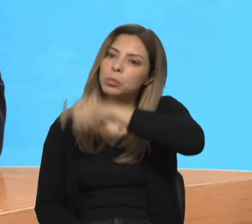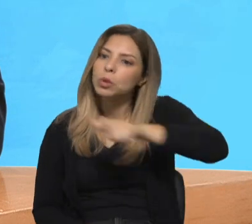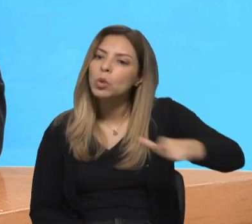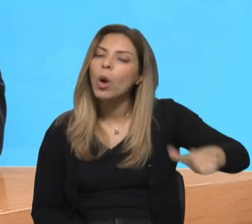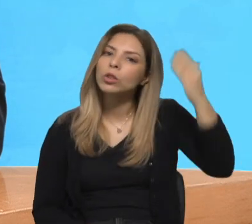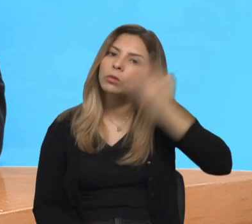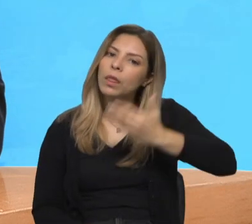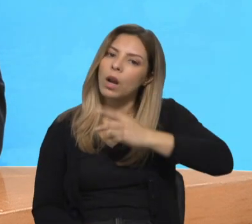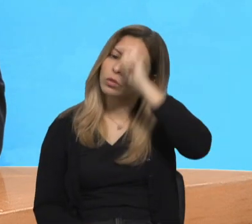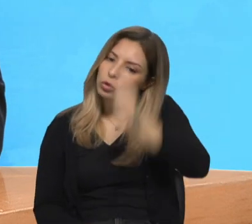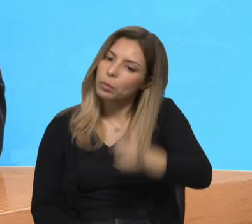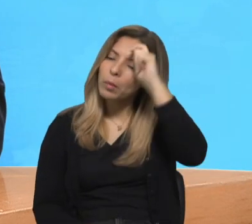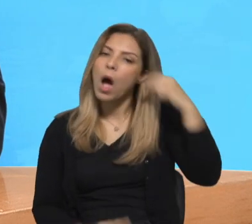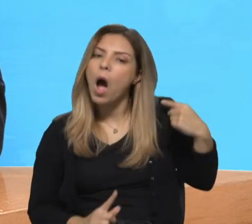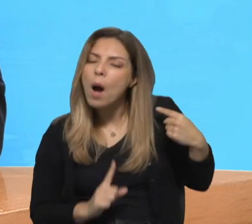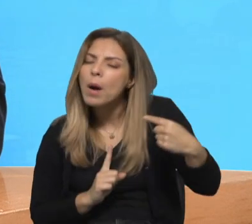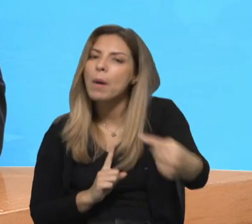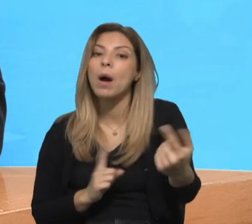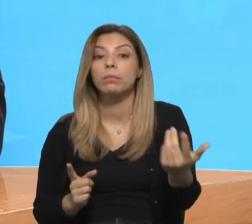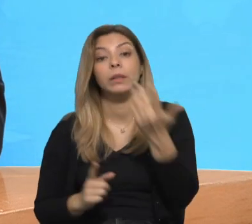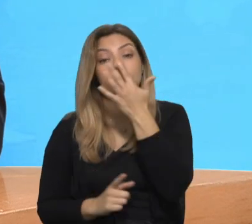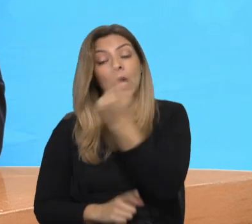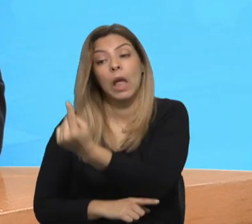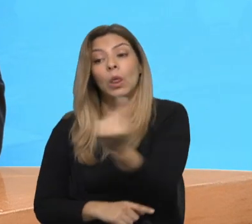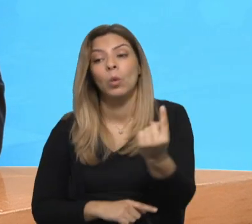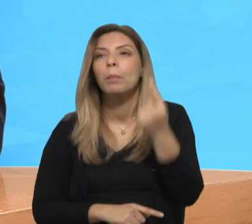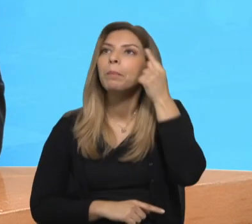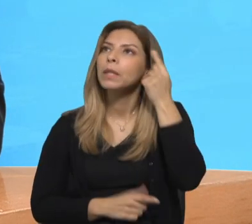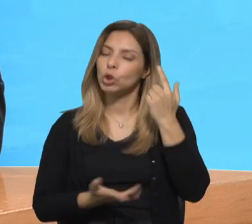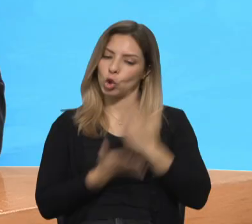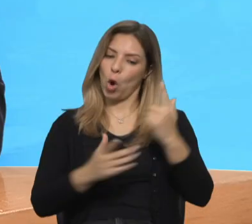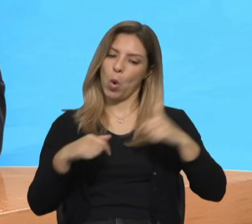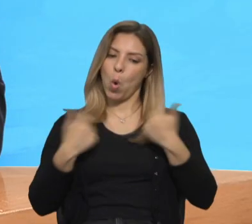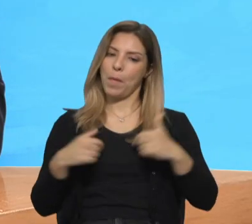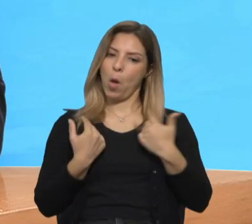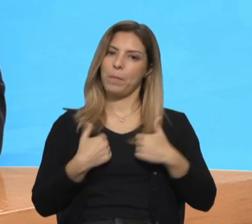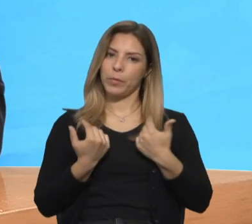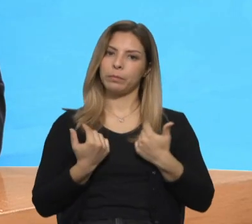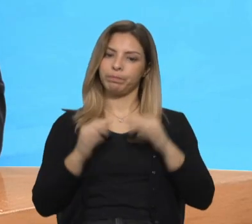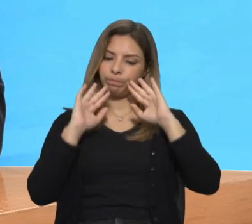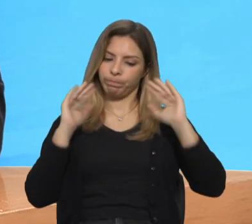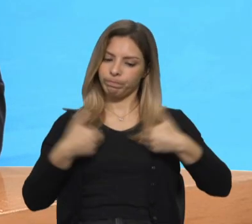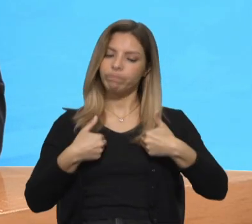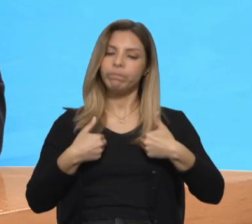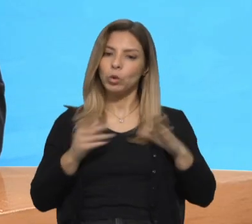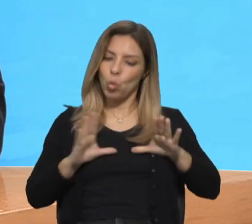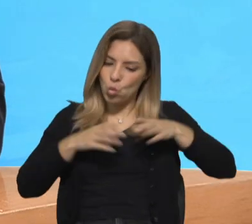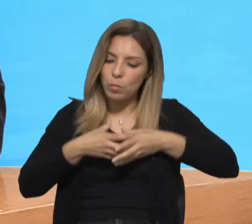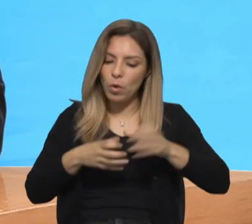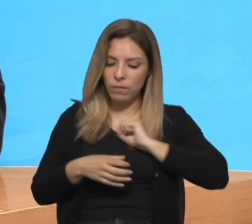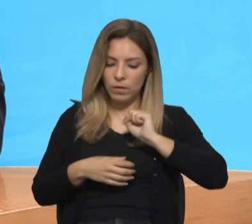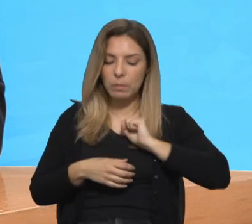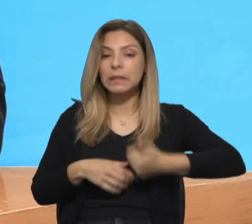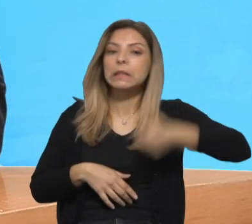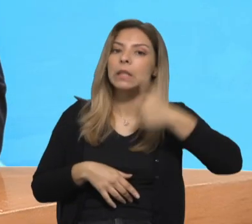permanentemente. Assim, sempre que cada um pensa apenas em si e no seu próprio grupo, não tem que